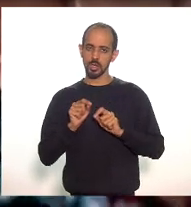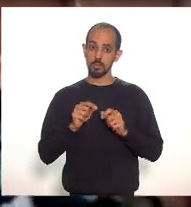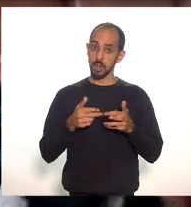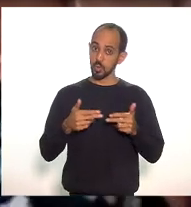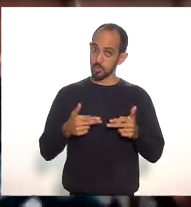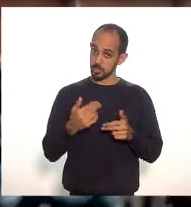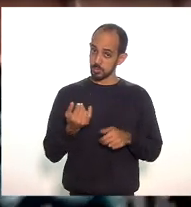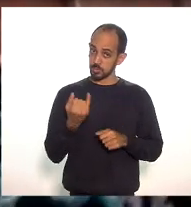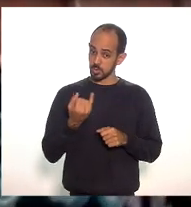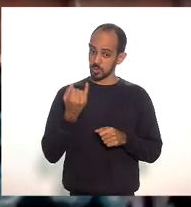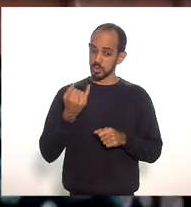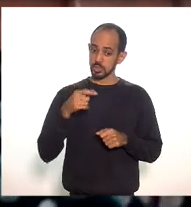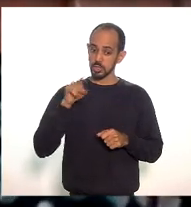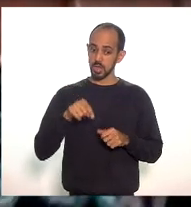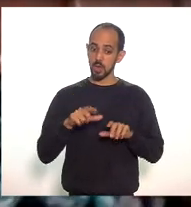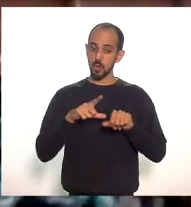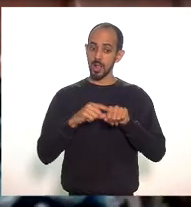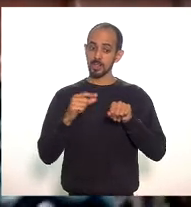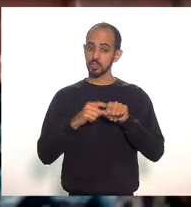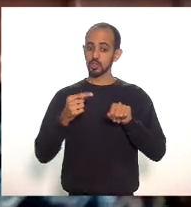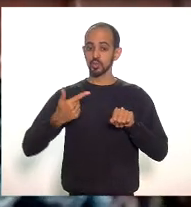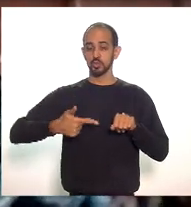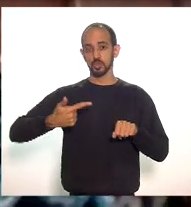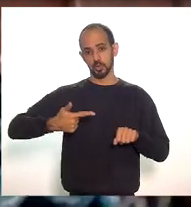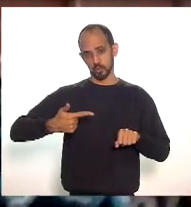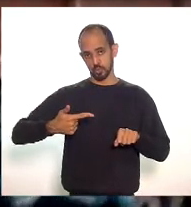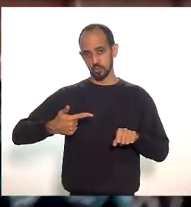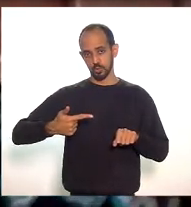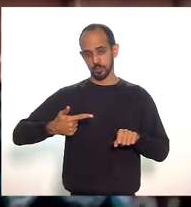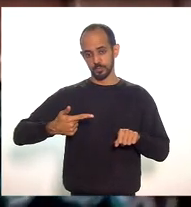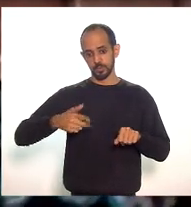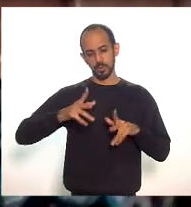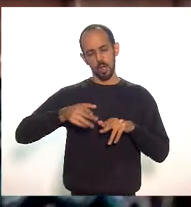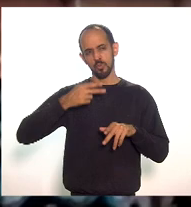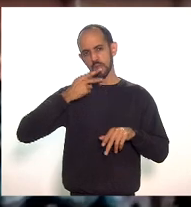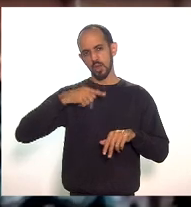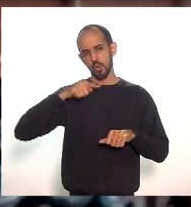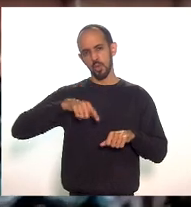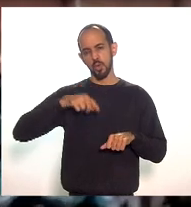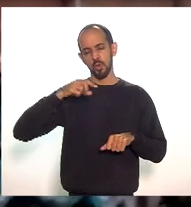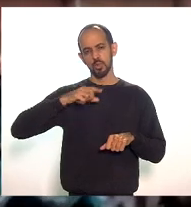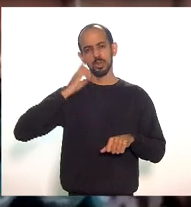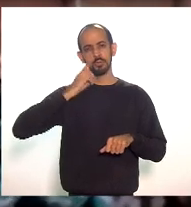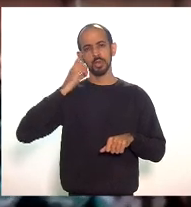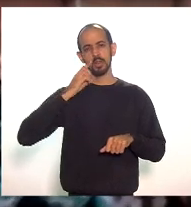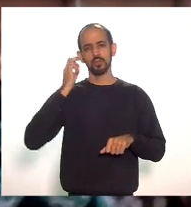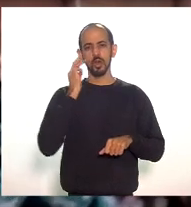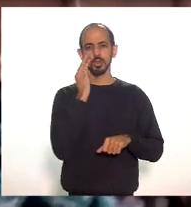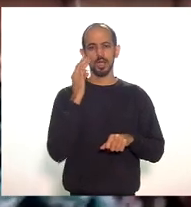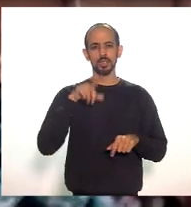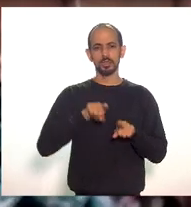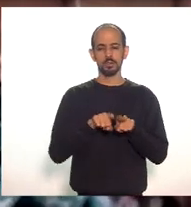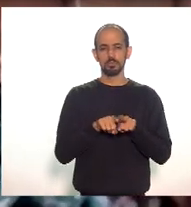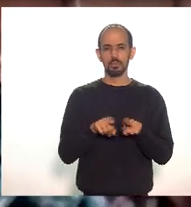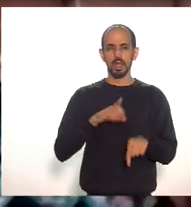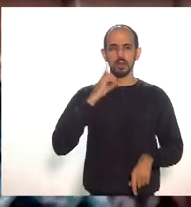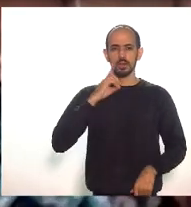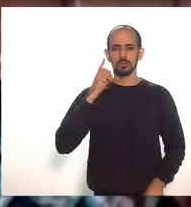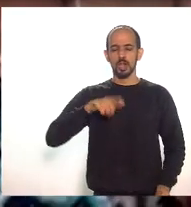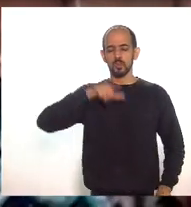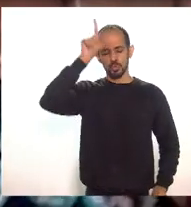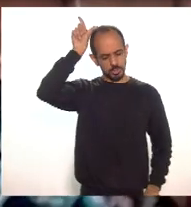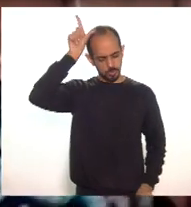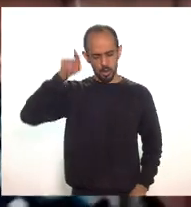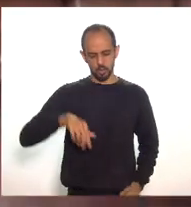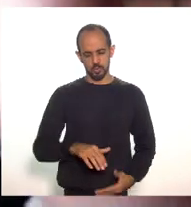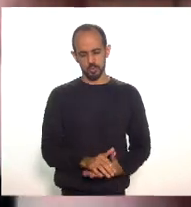que é o artigo segundo já que bendito pelo Deputado waldeck também pelo Deputado Luiz